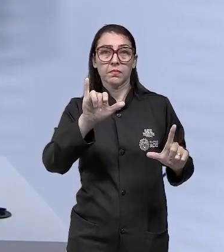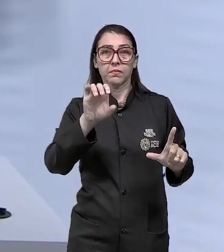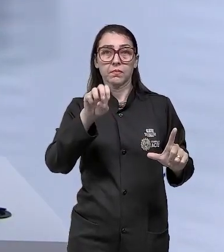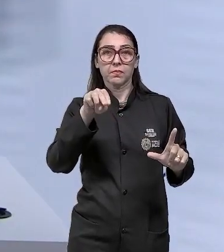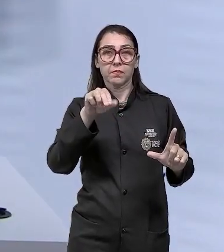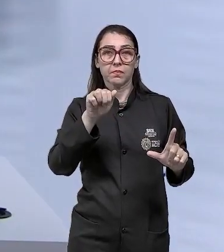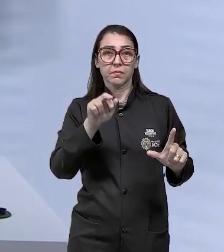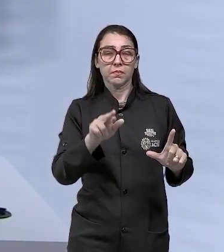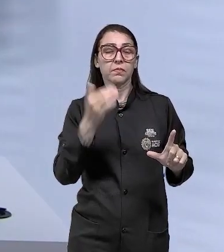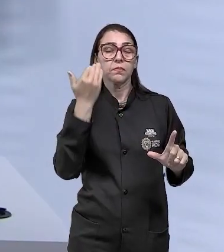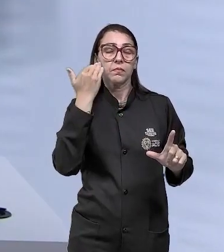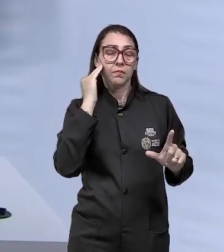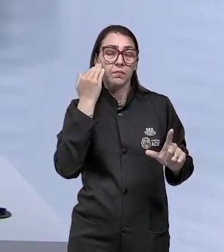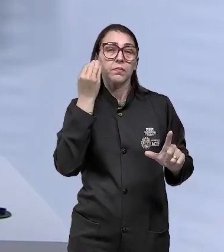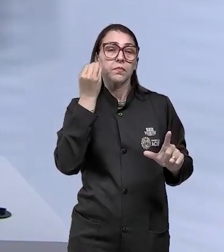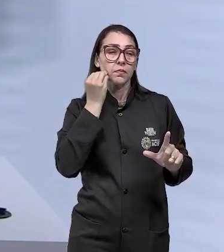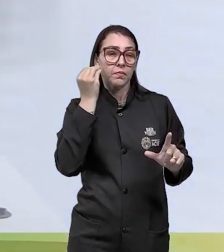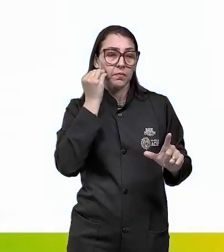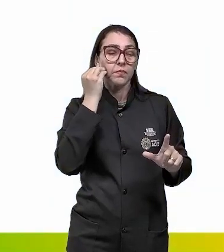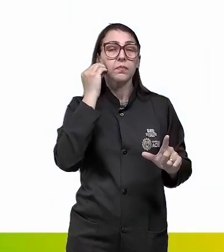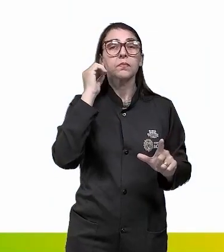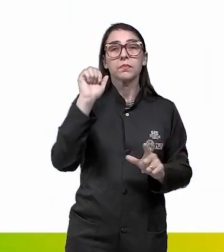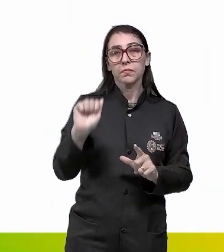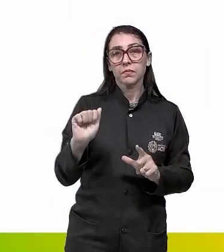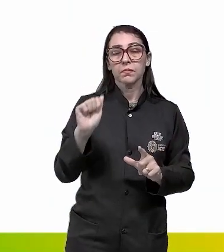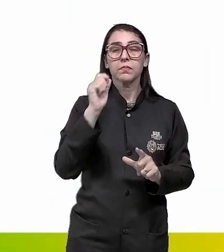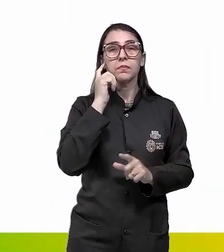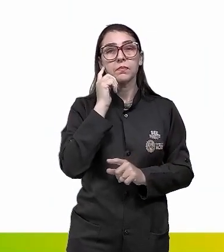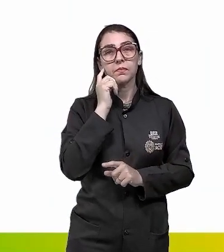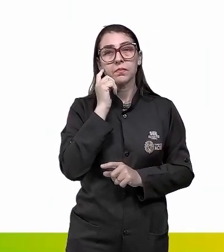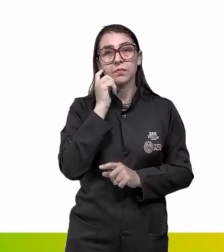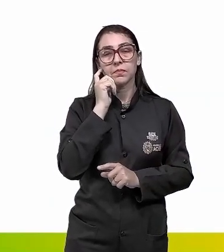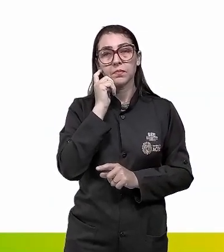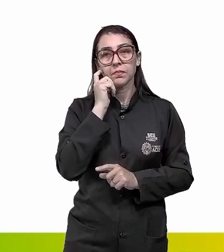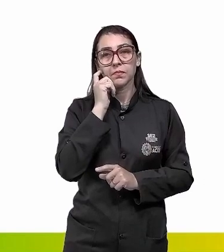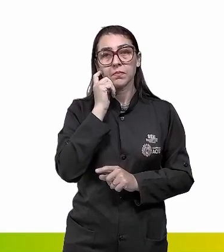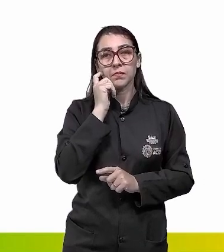tentar interpretar este A. Vamos lá.